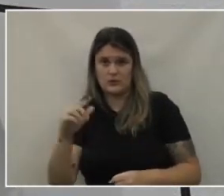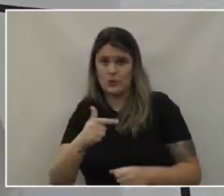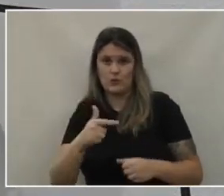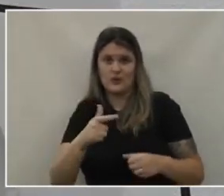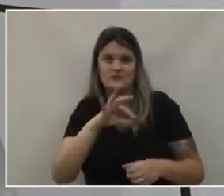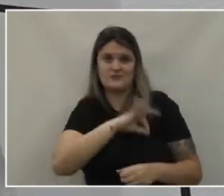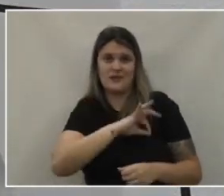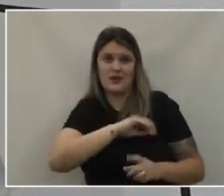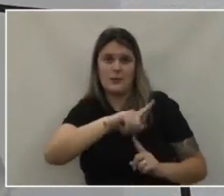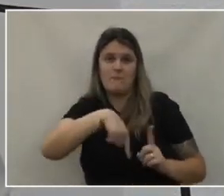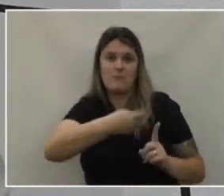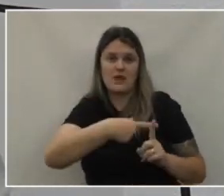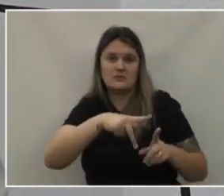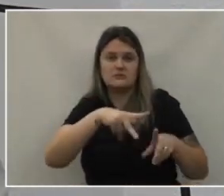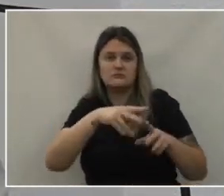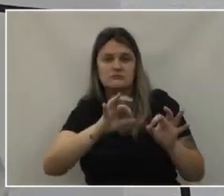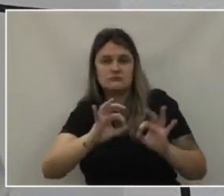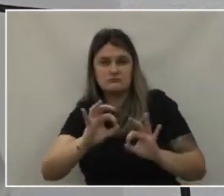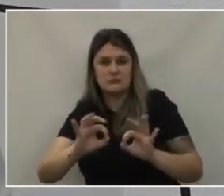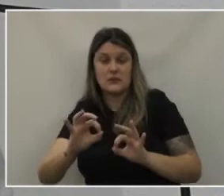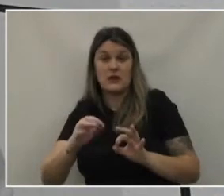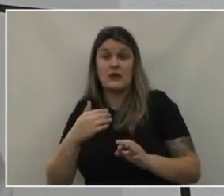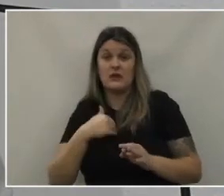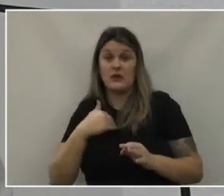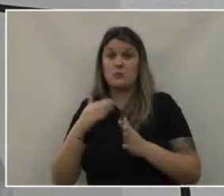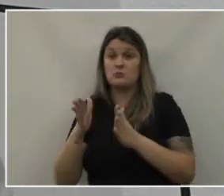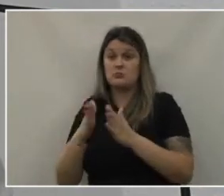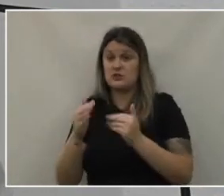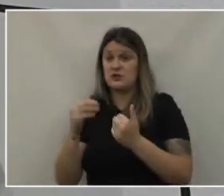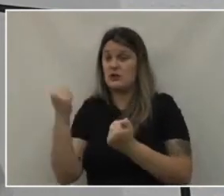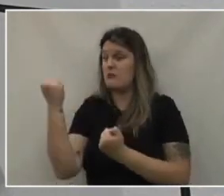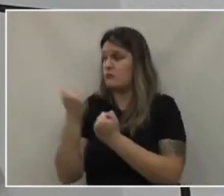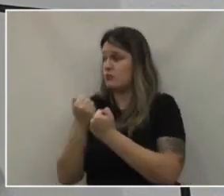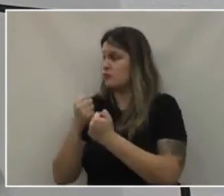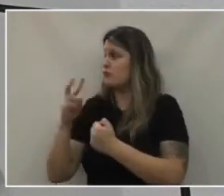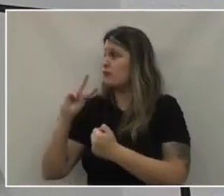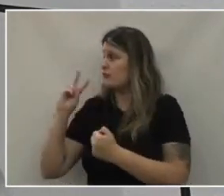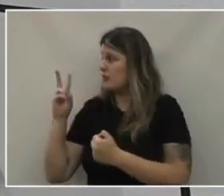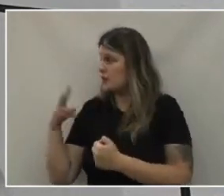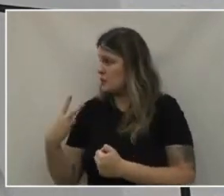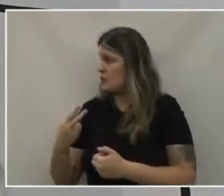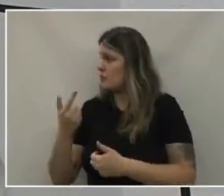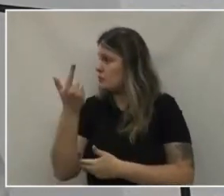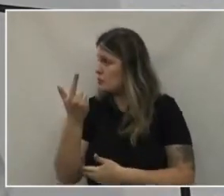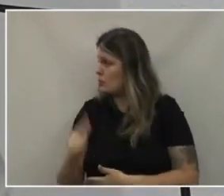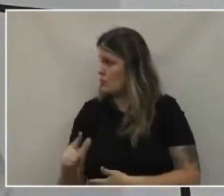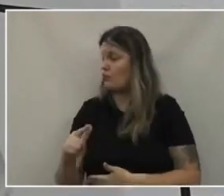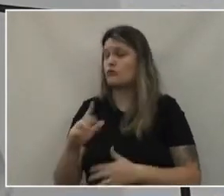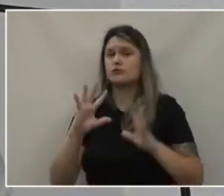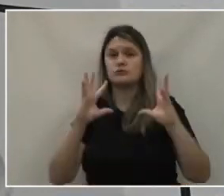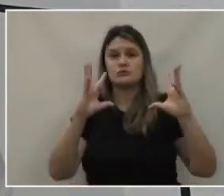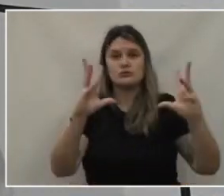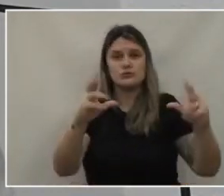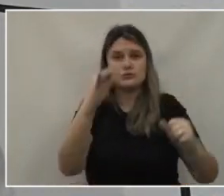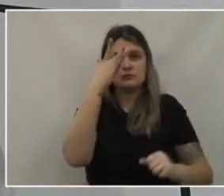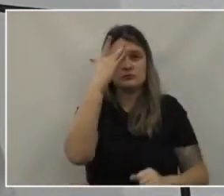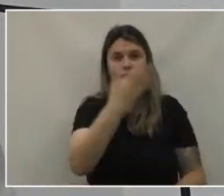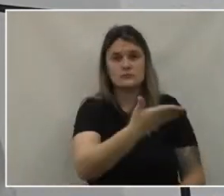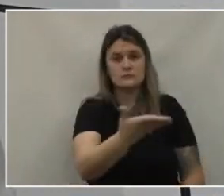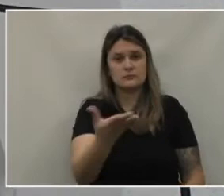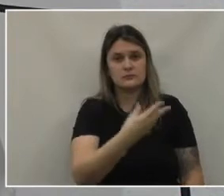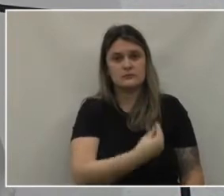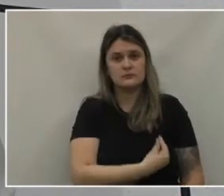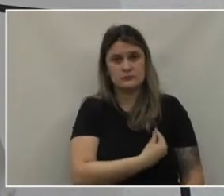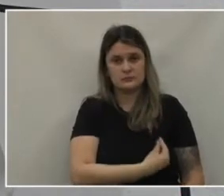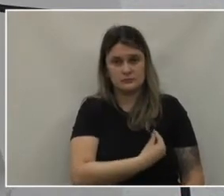Para finalizar, eu peço o apoio dos senhores vereadores novamente e de todos os presentes